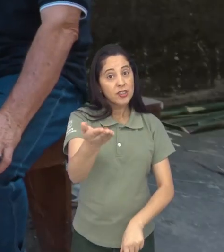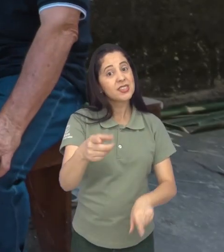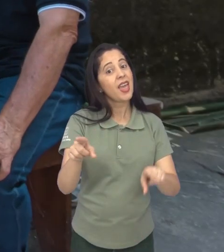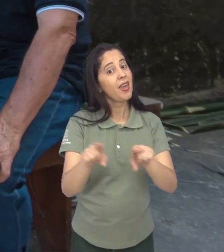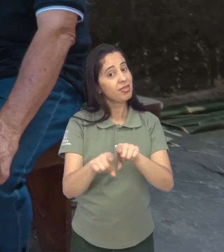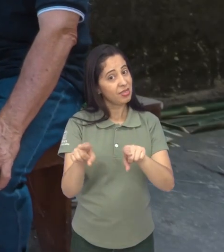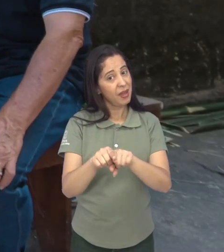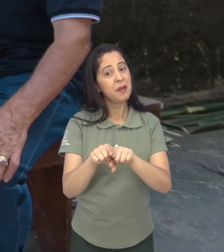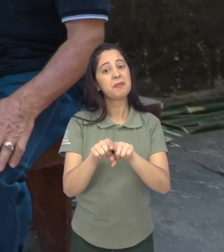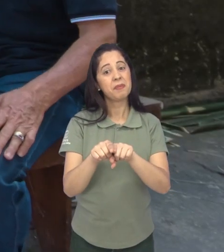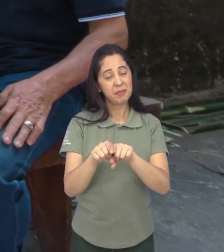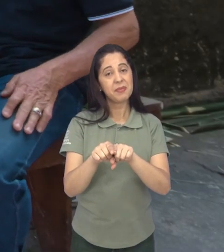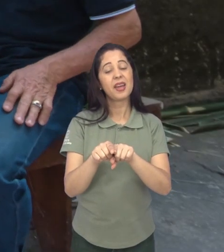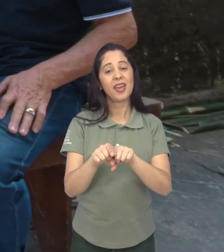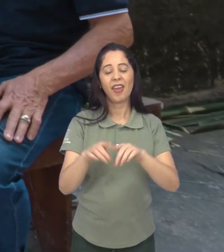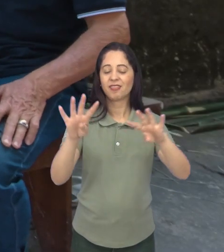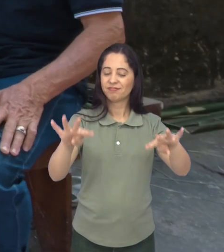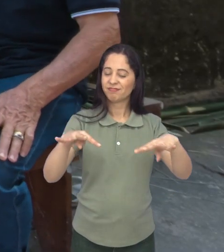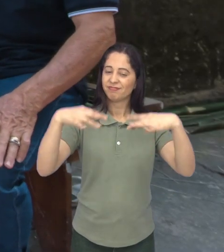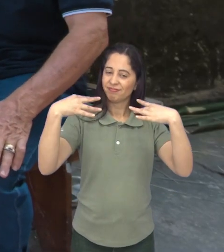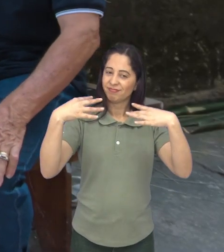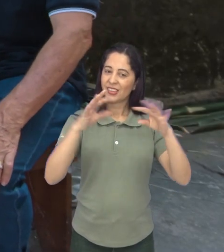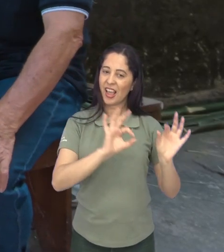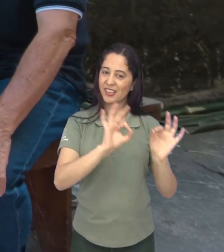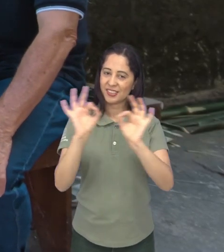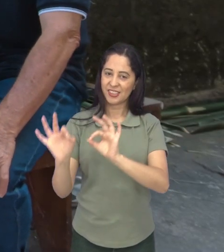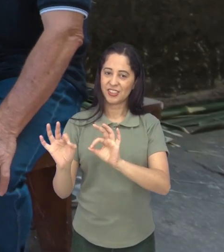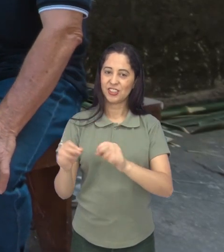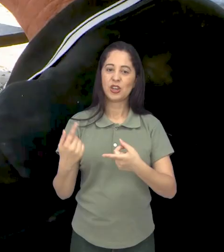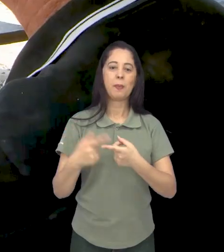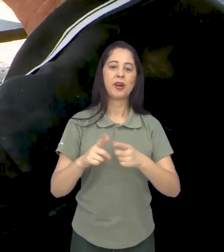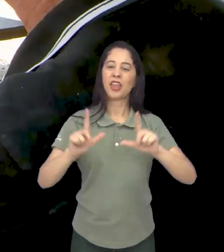e a você aí de casa que está nos